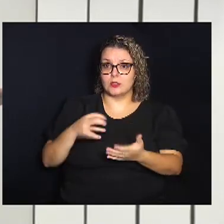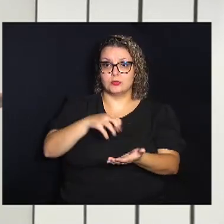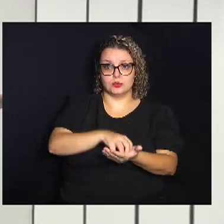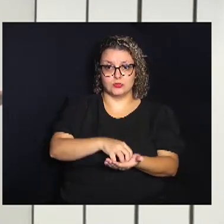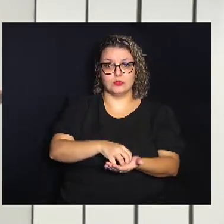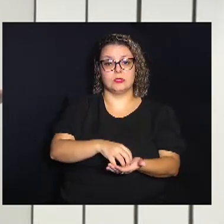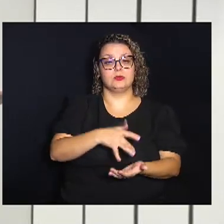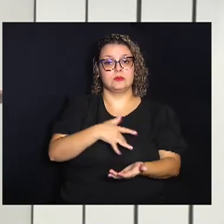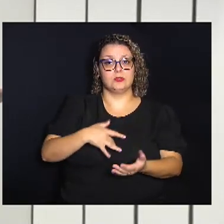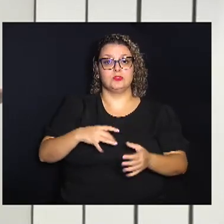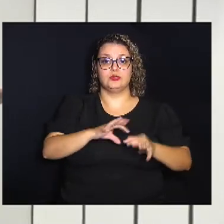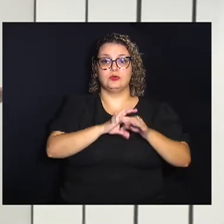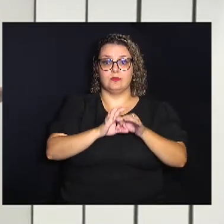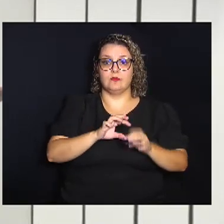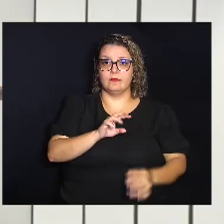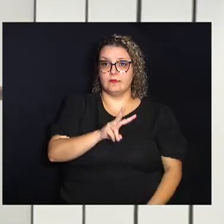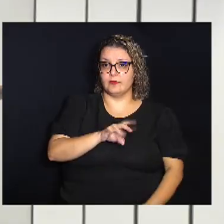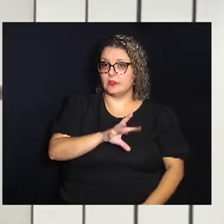Vila União.